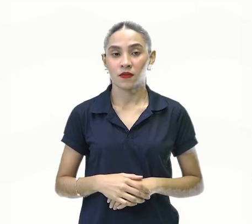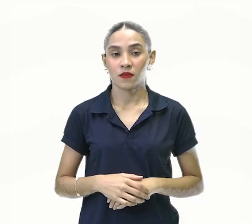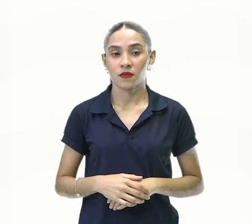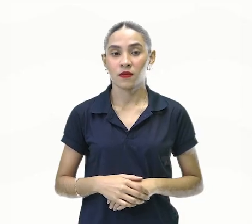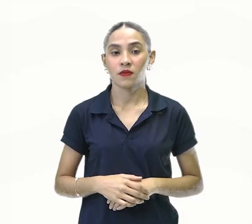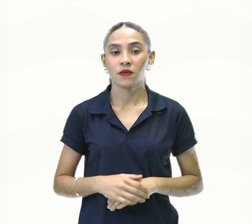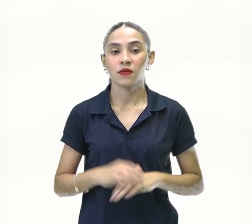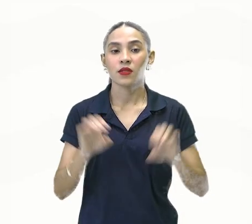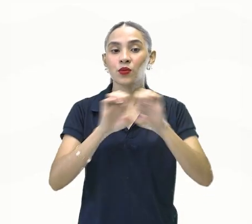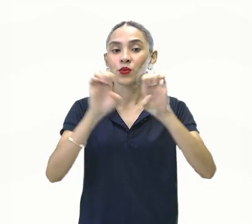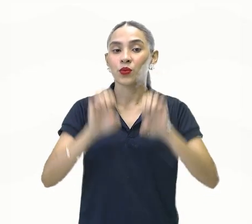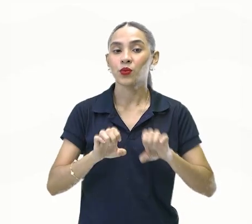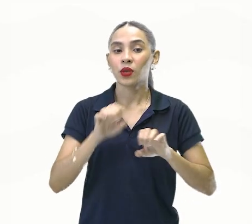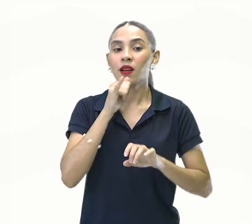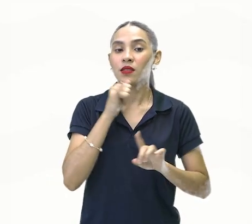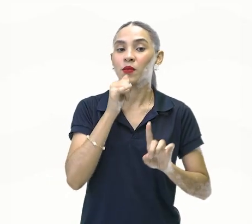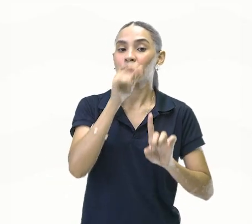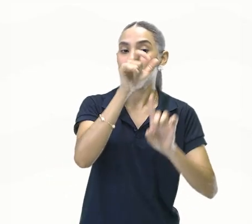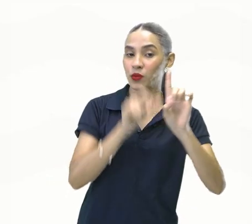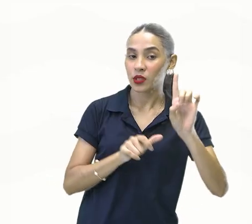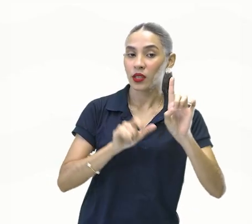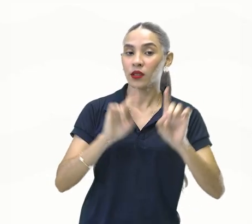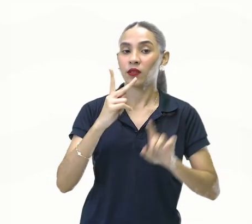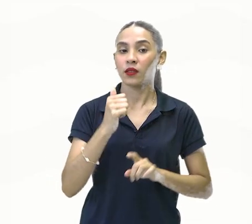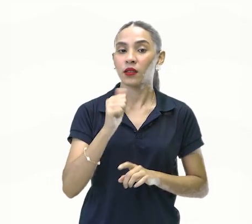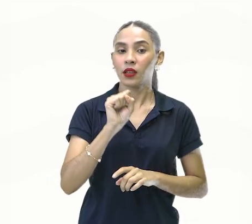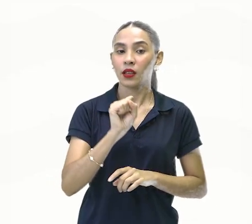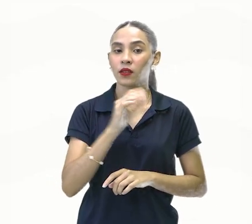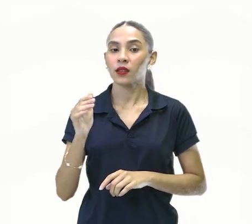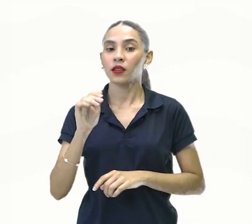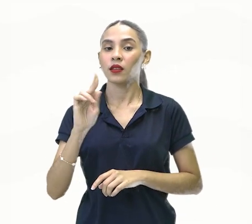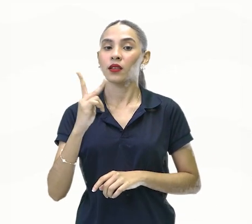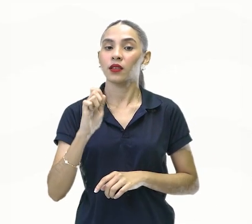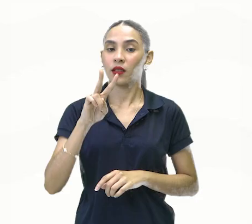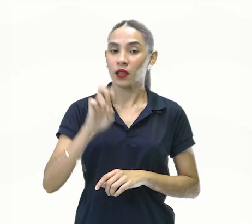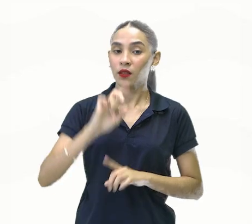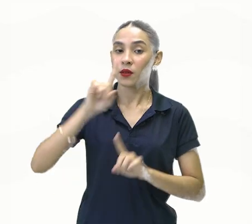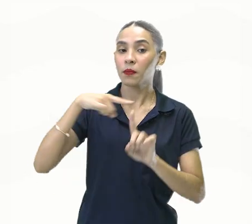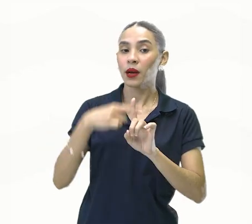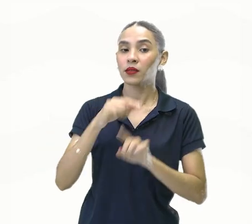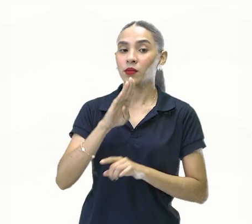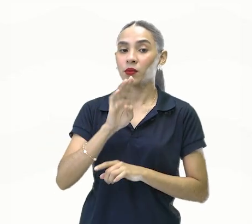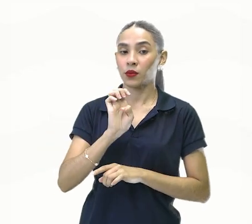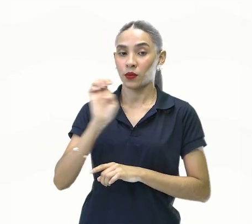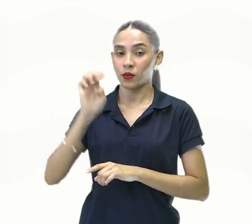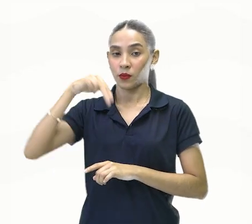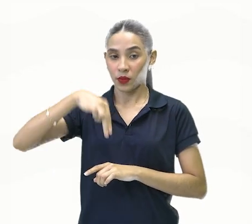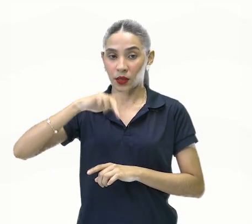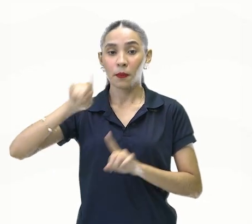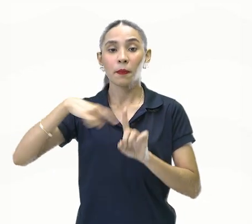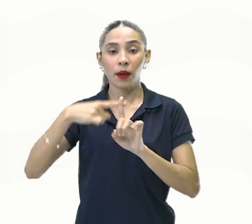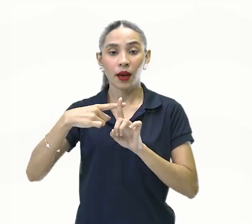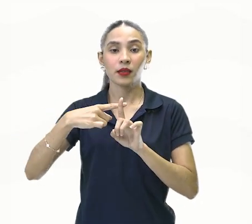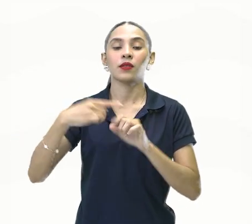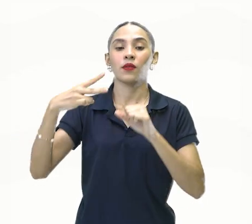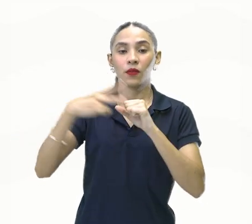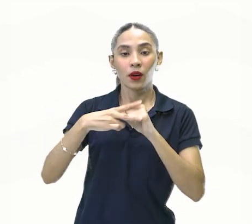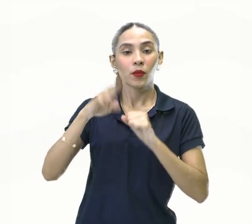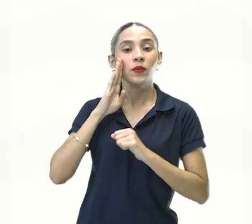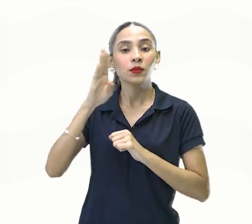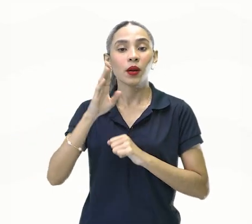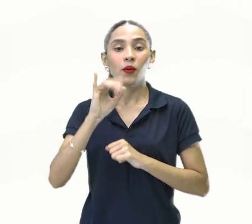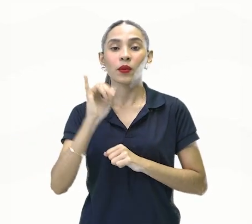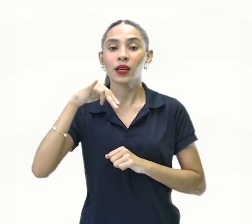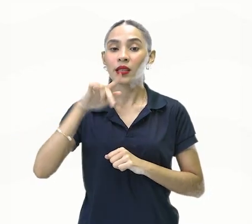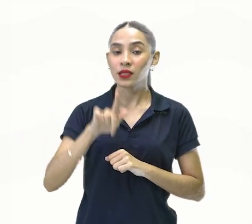essa estrutura de sujeito, have or has, nesse caso aqui é o have, mais o been, mais o verbo principal com o ing. Nós